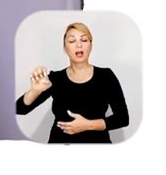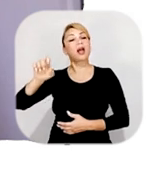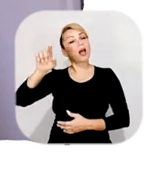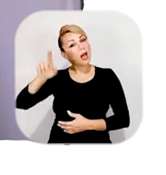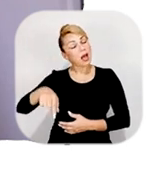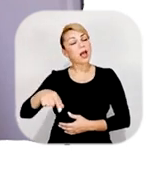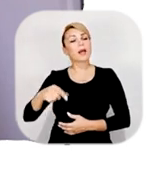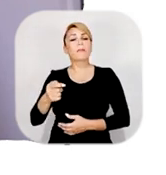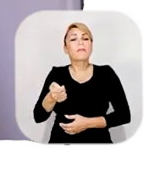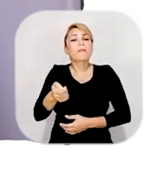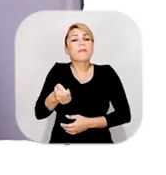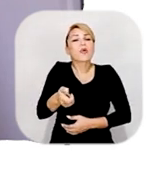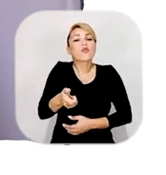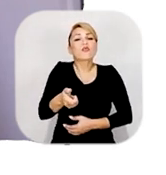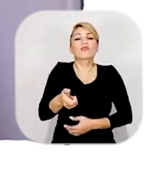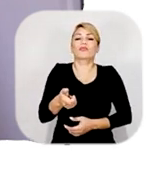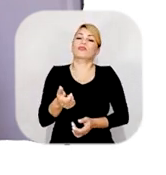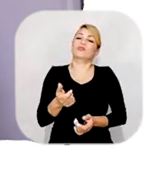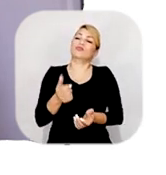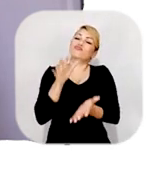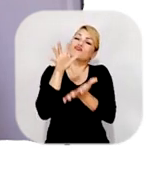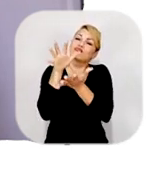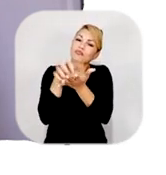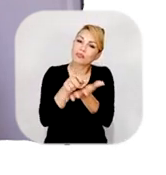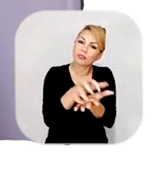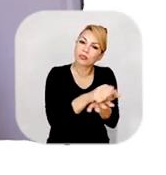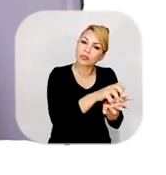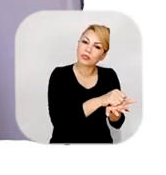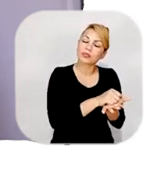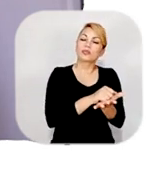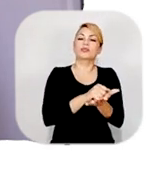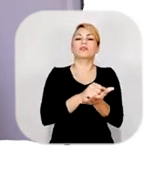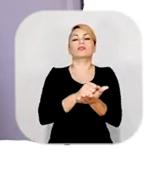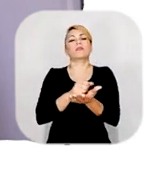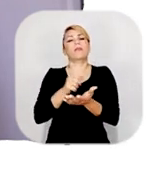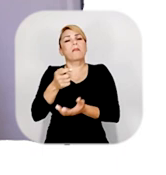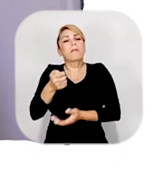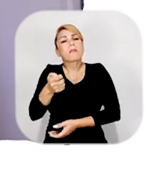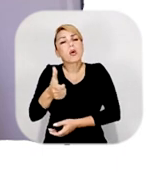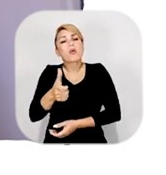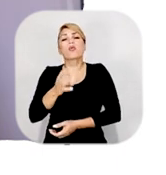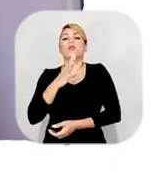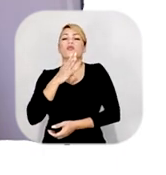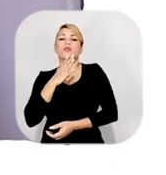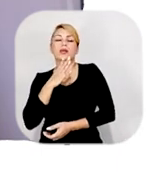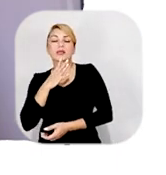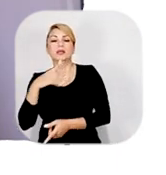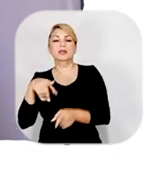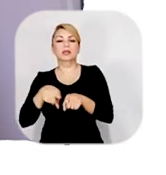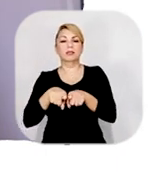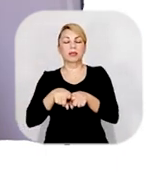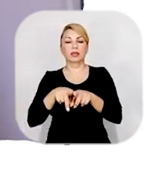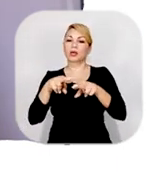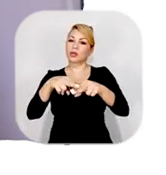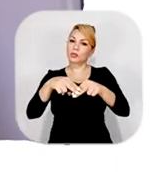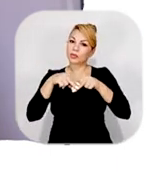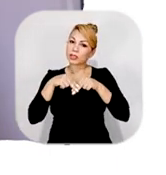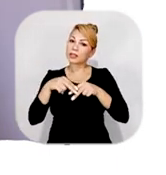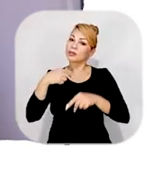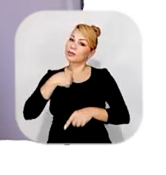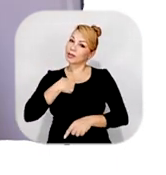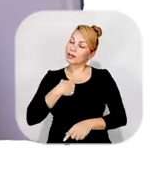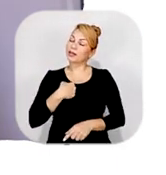pouco documentado, e por isso eu sempre estou